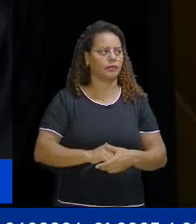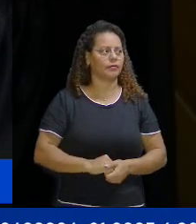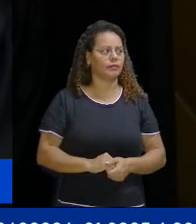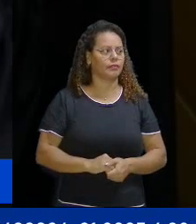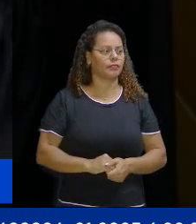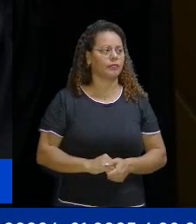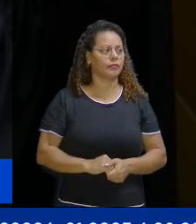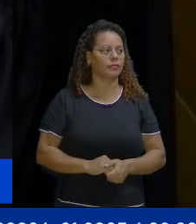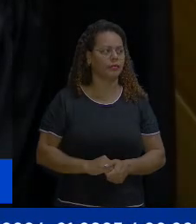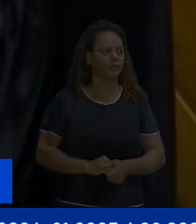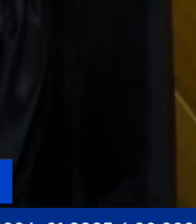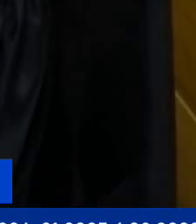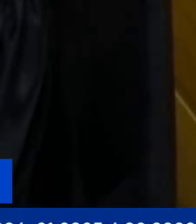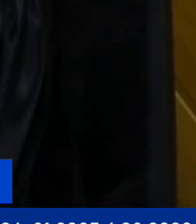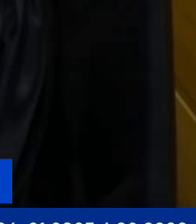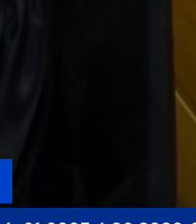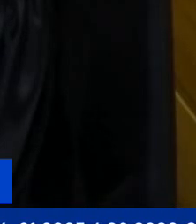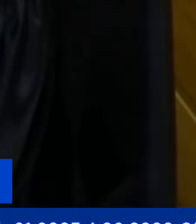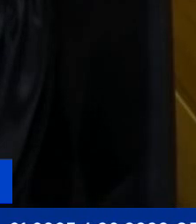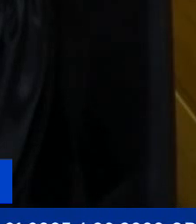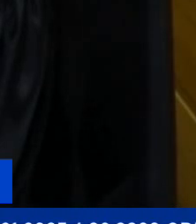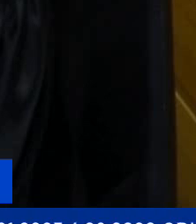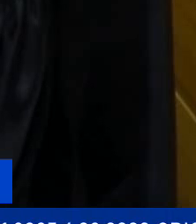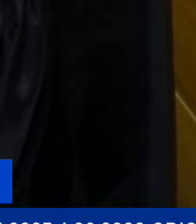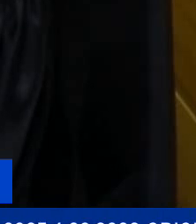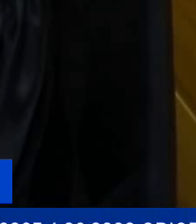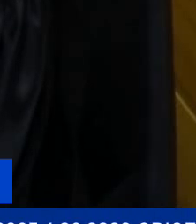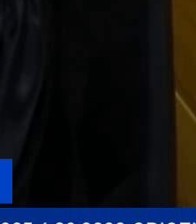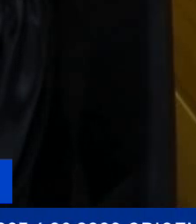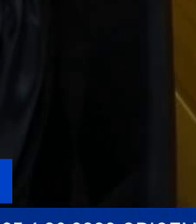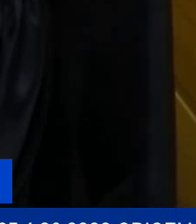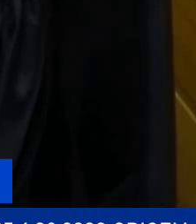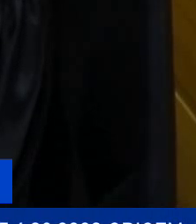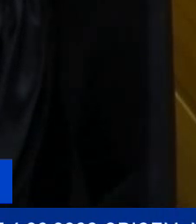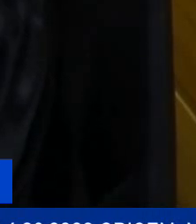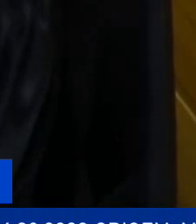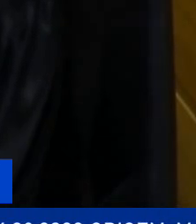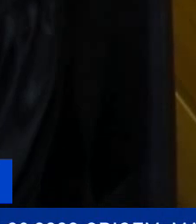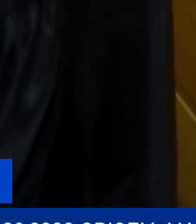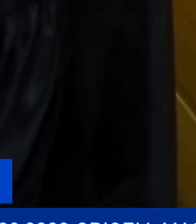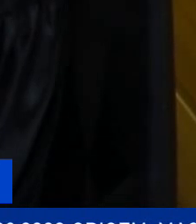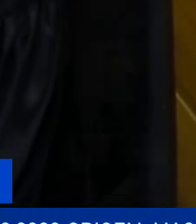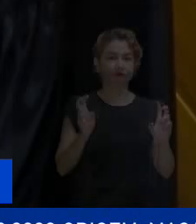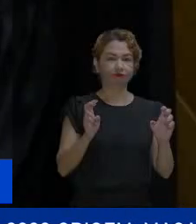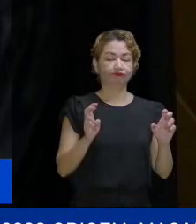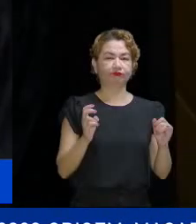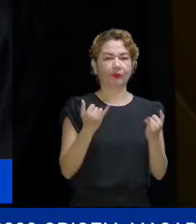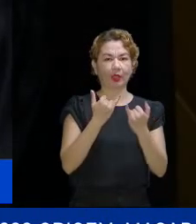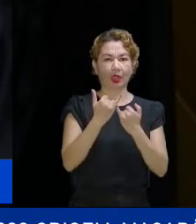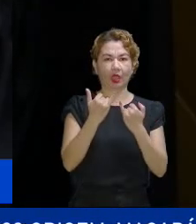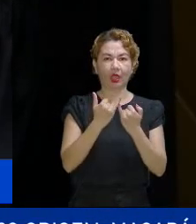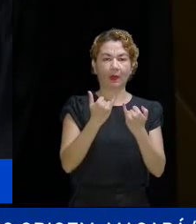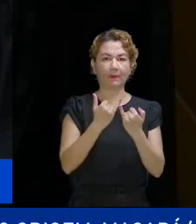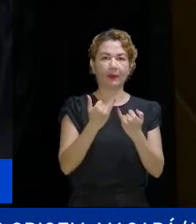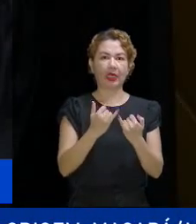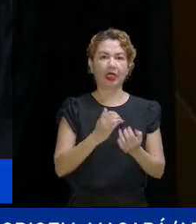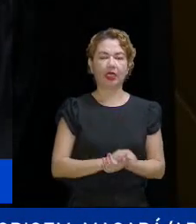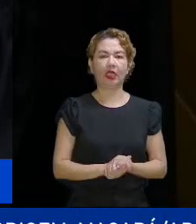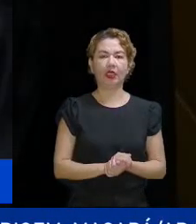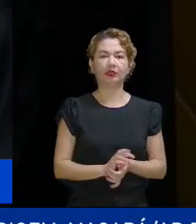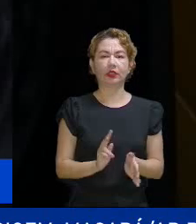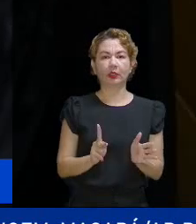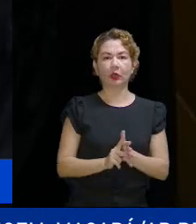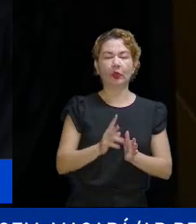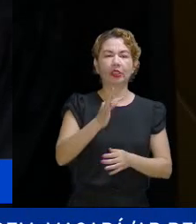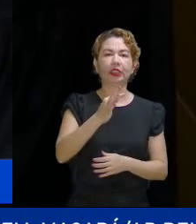Então, vamos lá. As medidas, mantidas as devidas proporções, a matéria guarda similitude com o que foi pacificado pelo